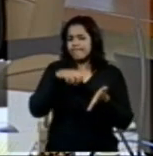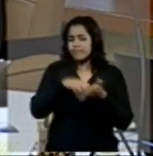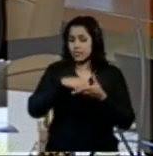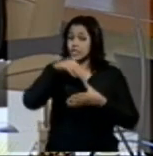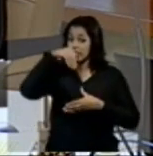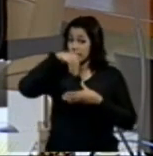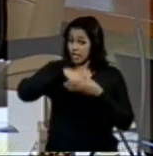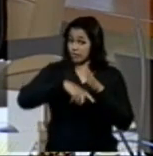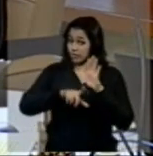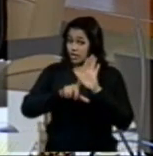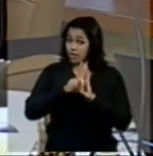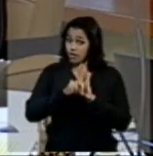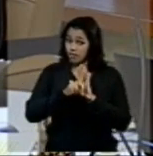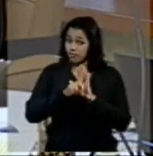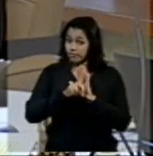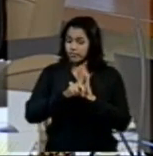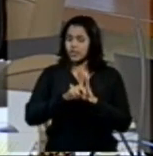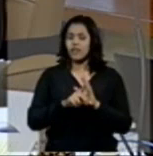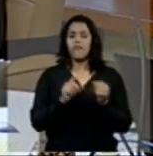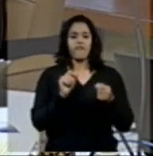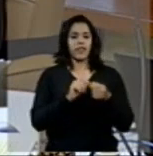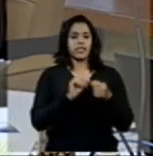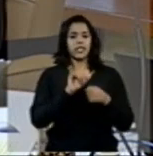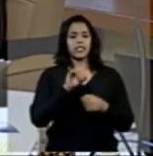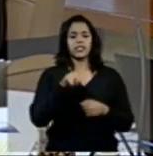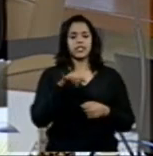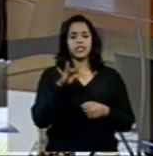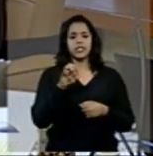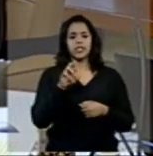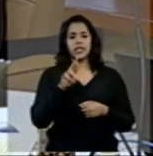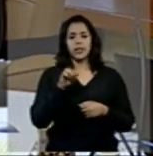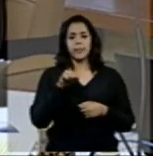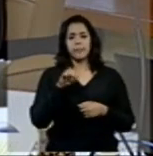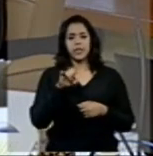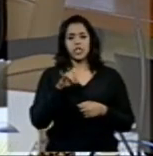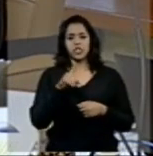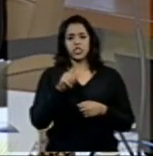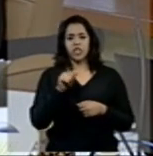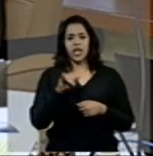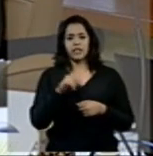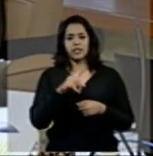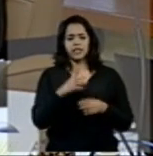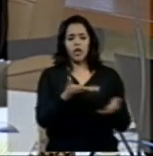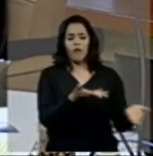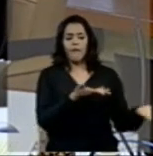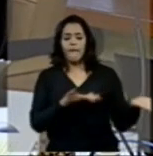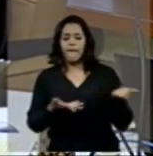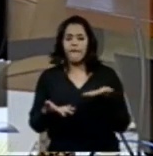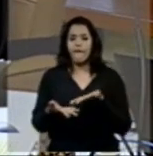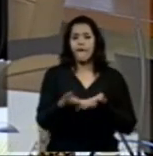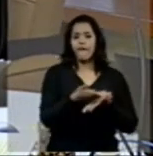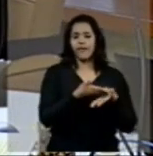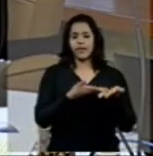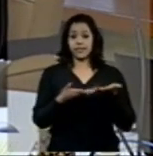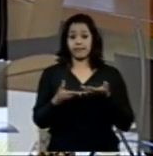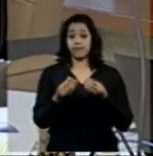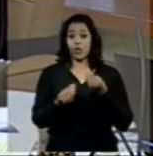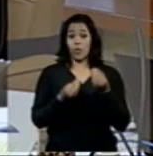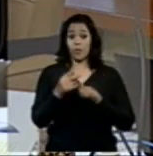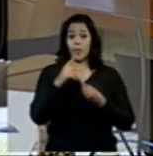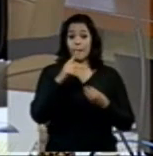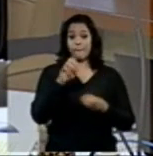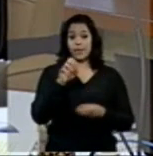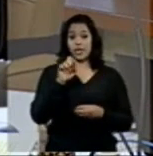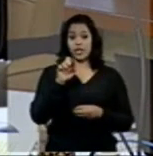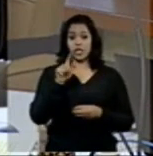lei intermediação perniciosa de mão de obra, como a denominada